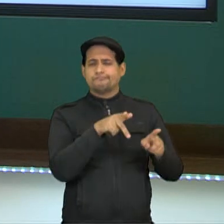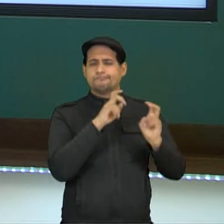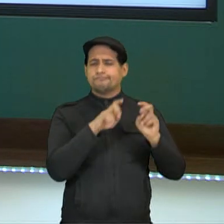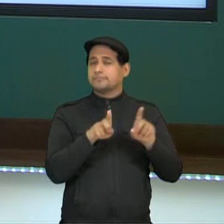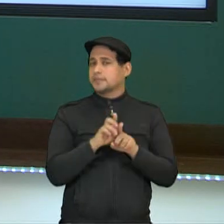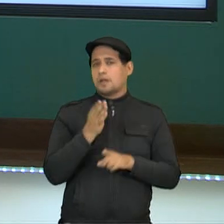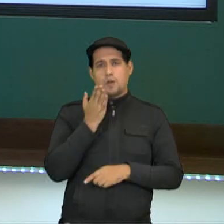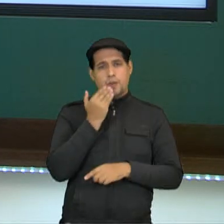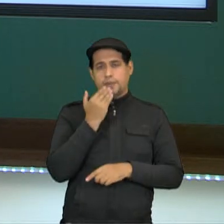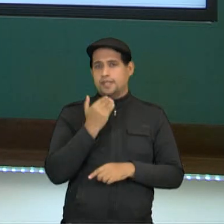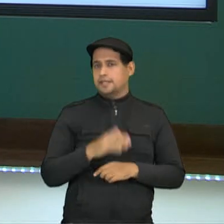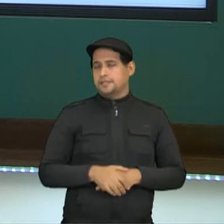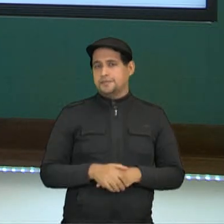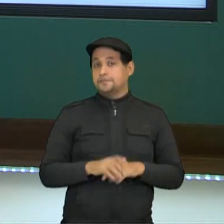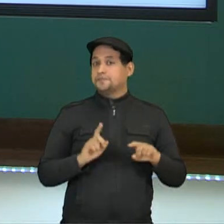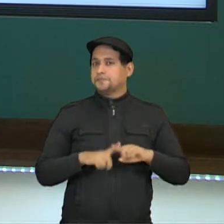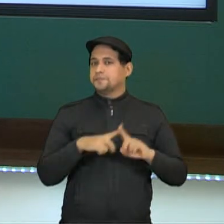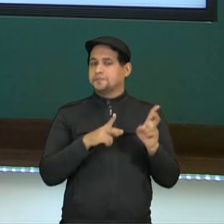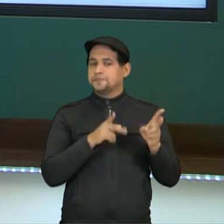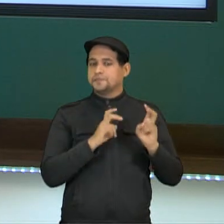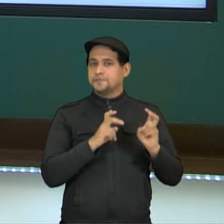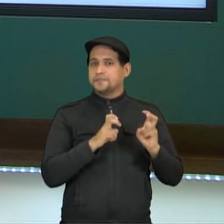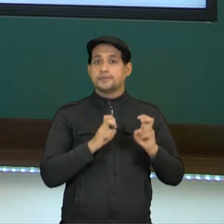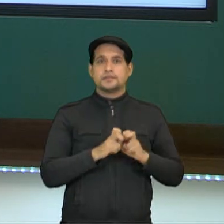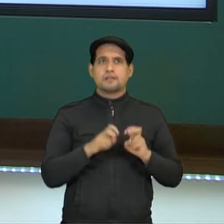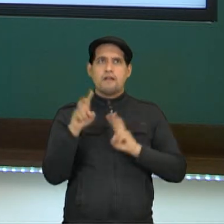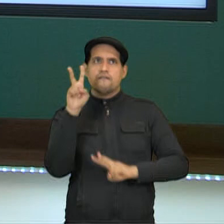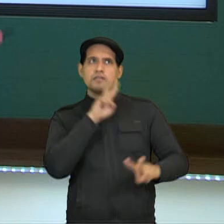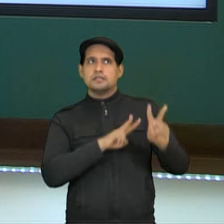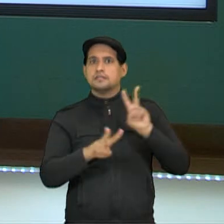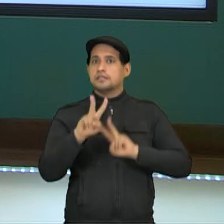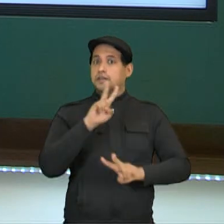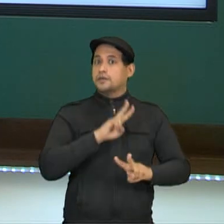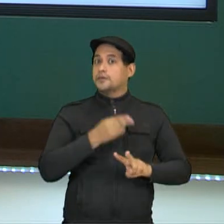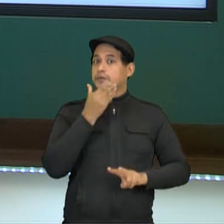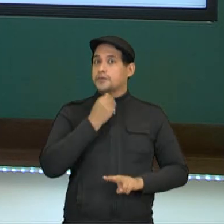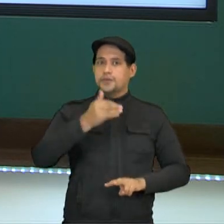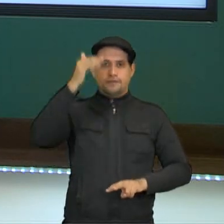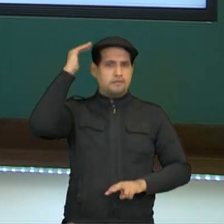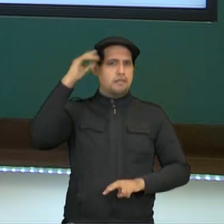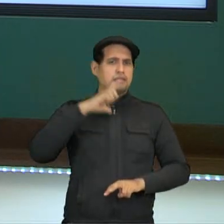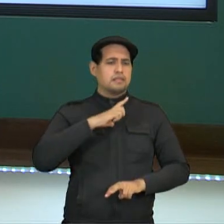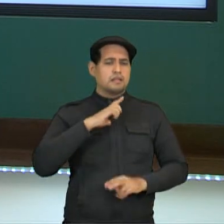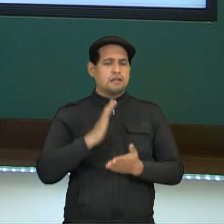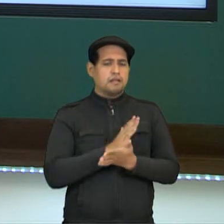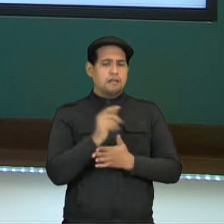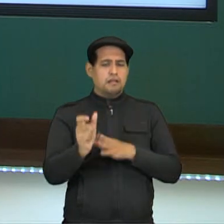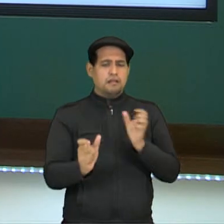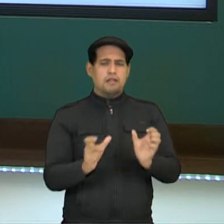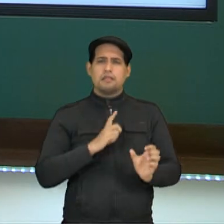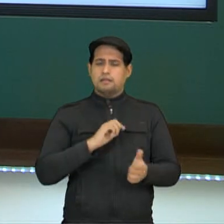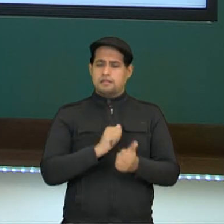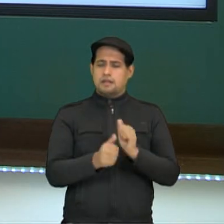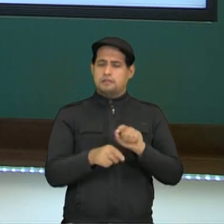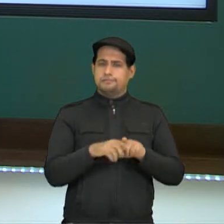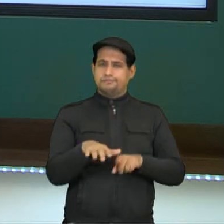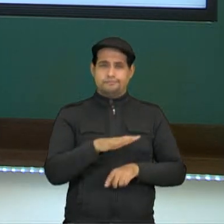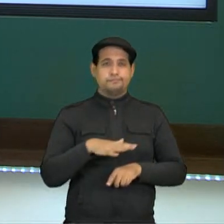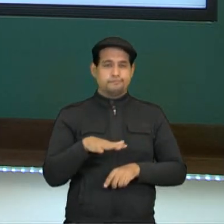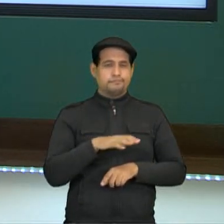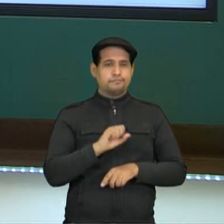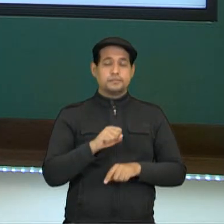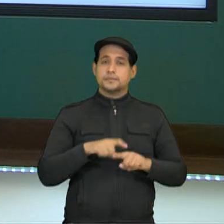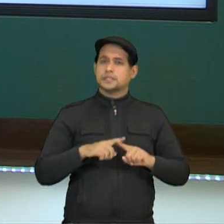encontrar alimentação. Então veja, na visão de Darwin, existiam indivíduos que estavam mais adaptados ao meio,